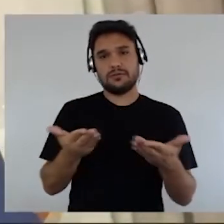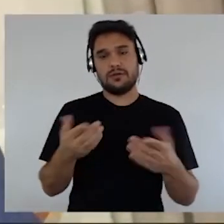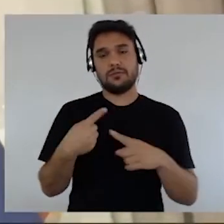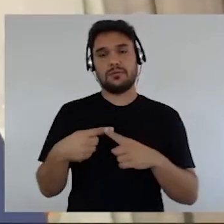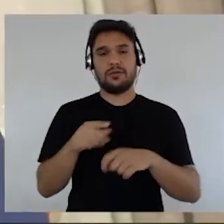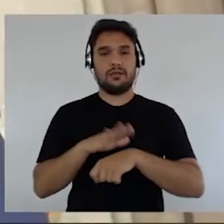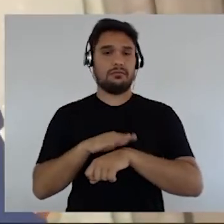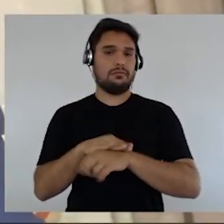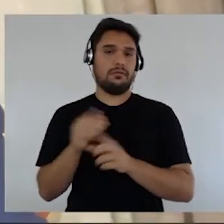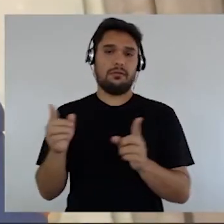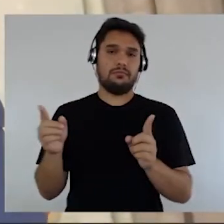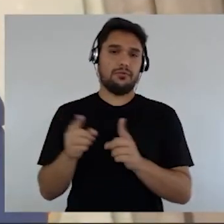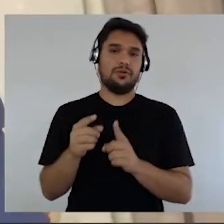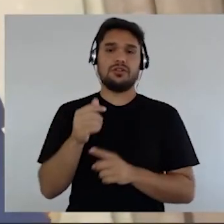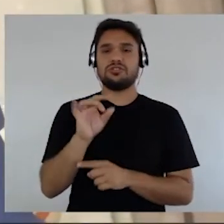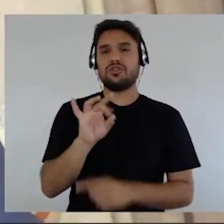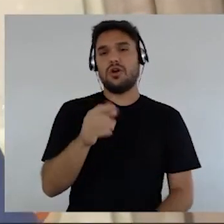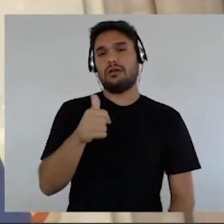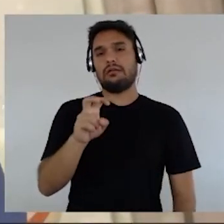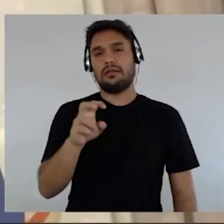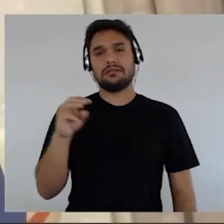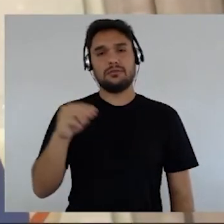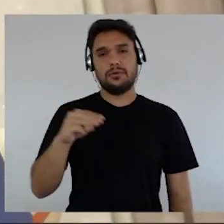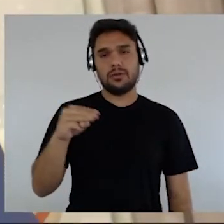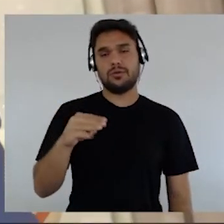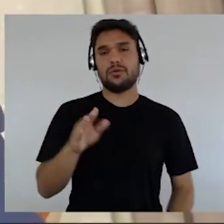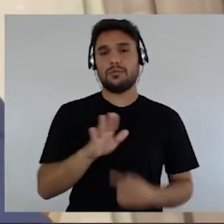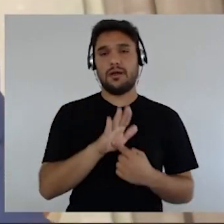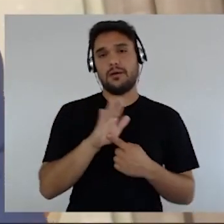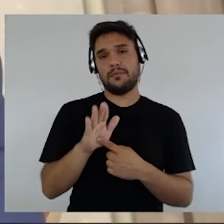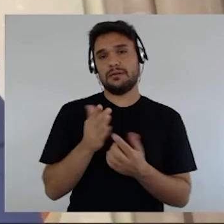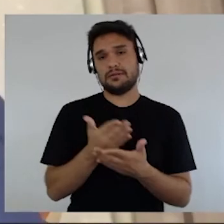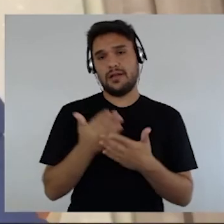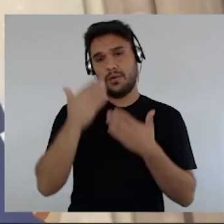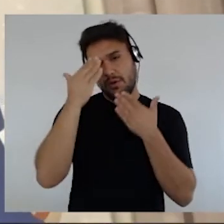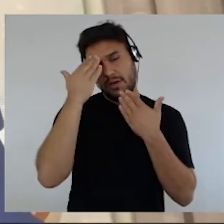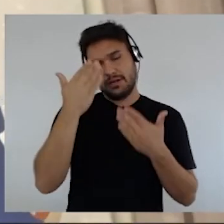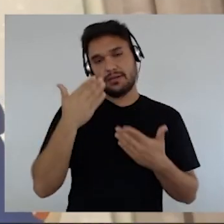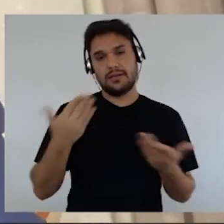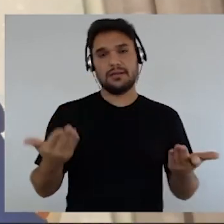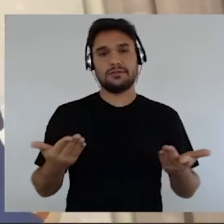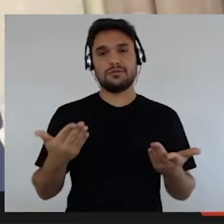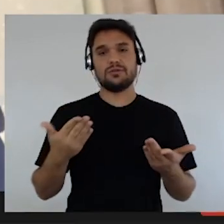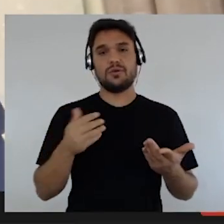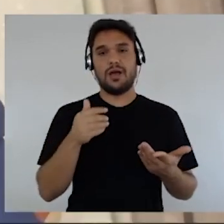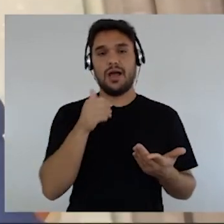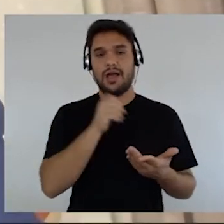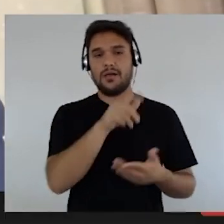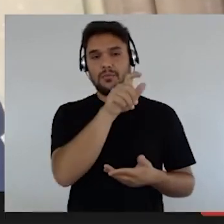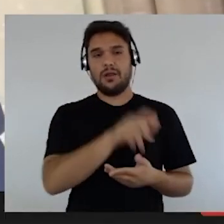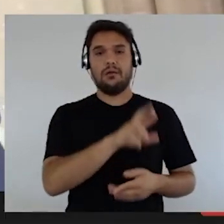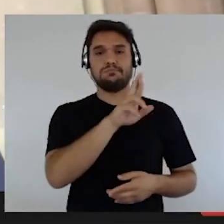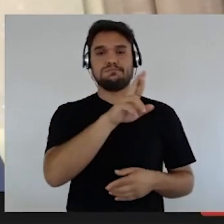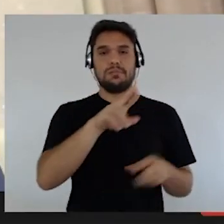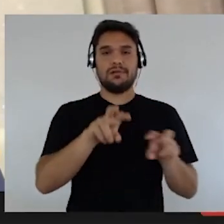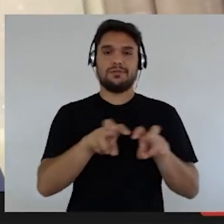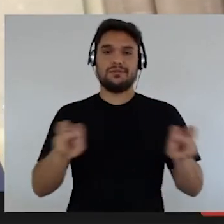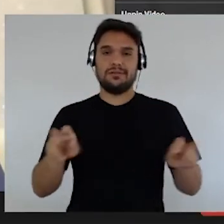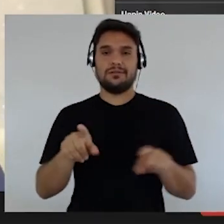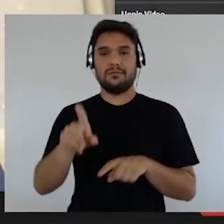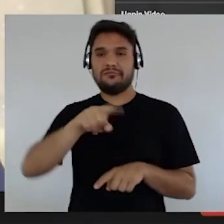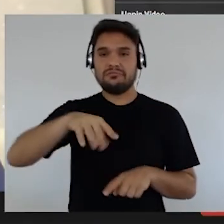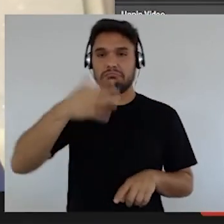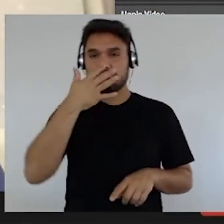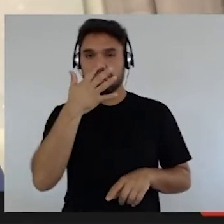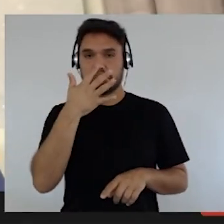de tempo, apenas 15 minutos para a exposição. Agradeço, então, a nossa moderadora e aos que nos ouviram,